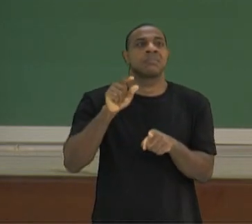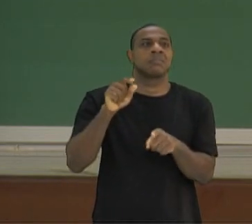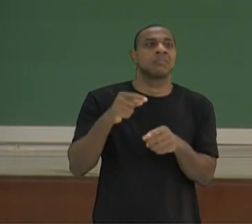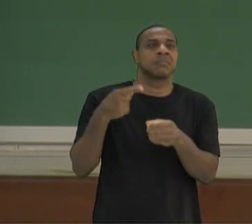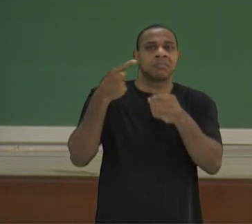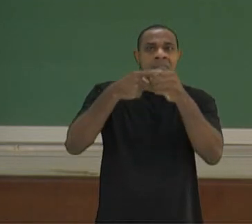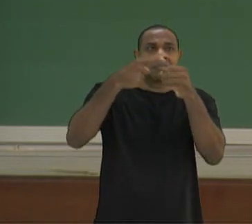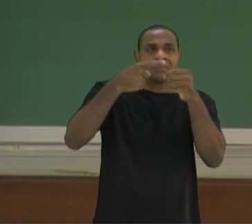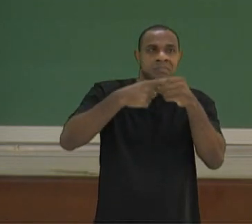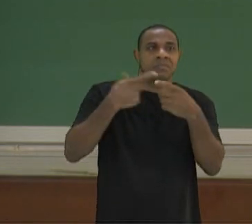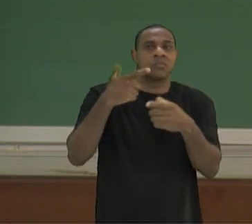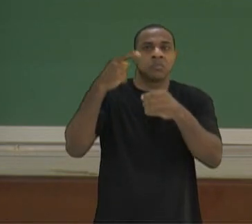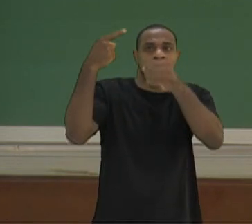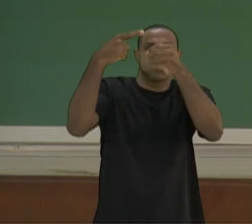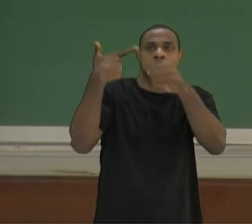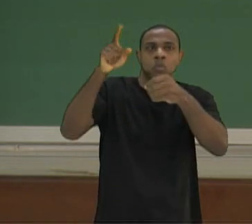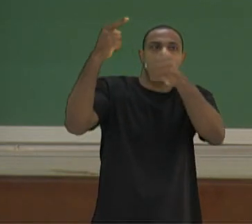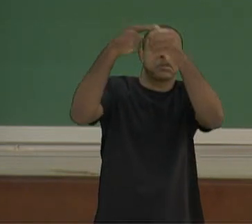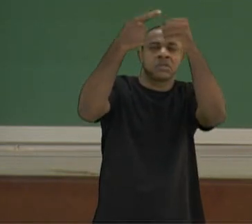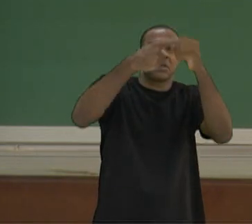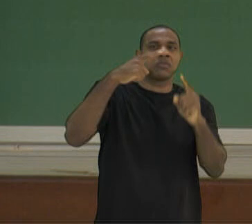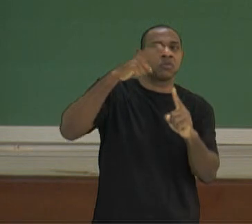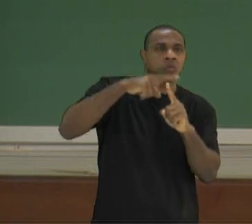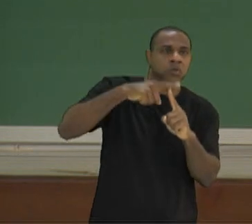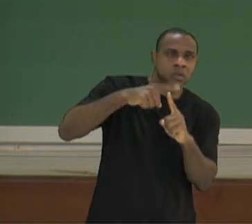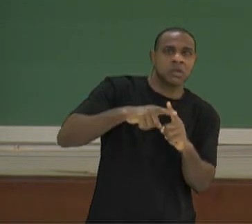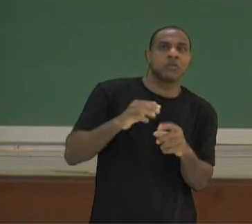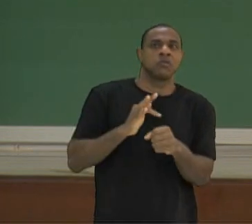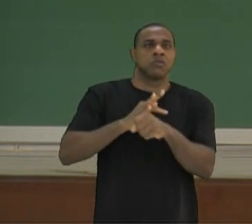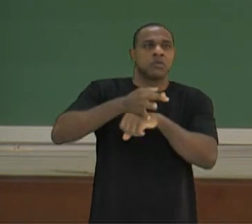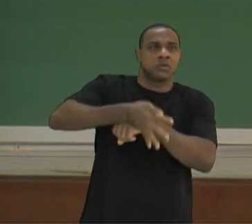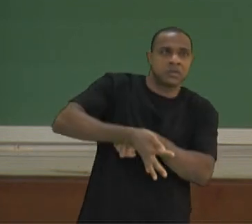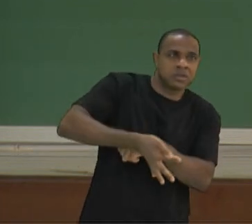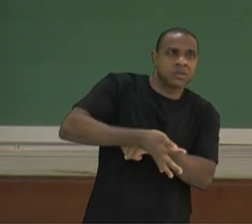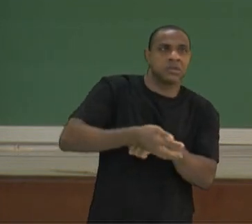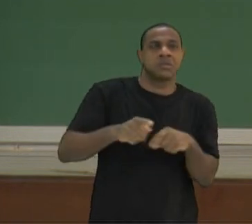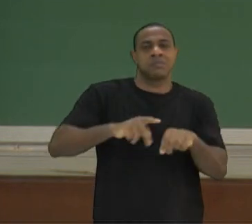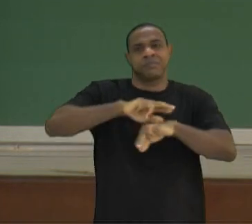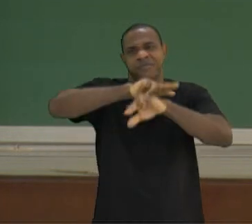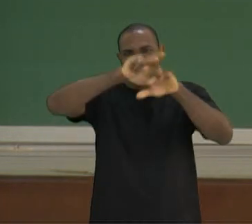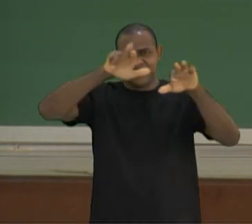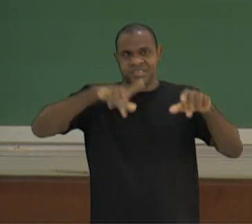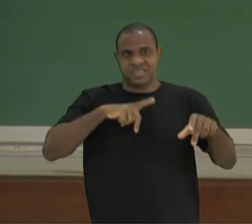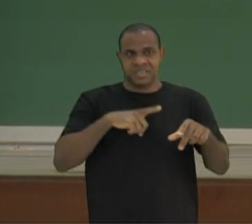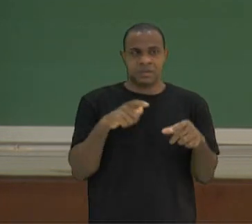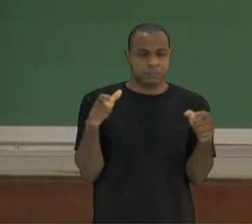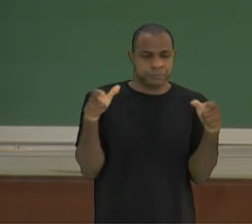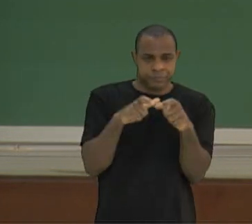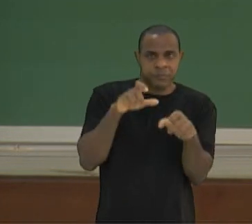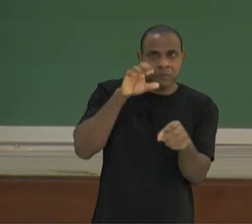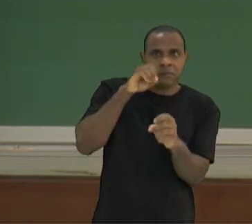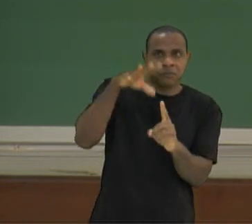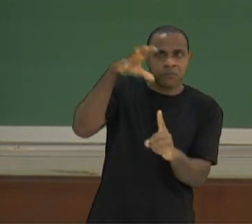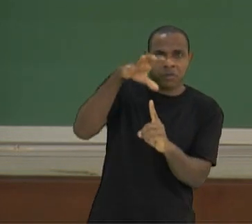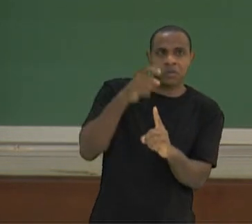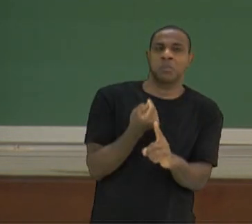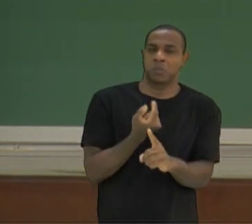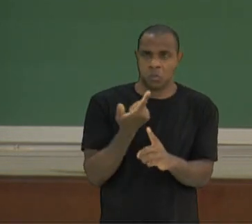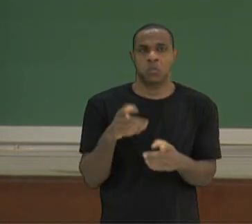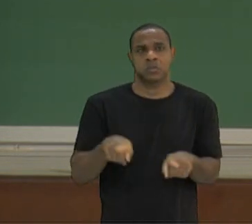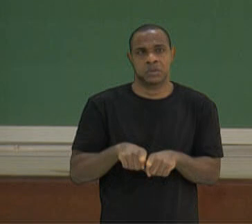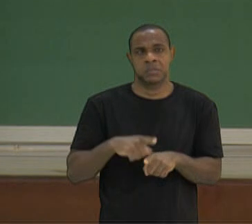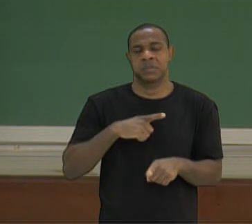exemplo, Paranavaí, Toledo, Foz do Iguaçu, que aí a influência é menor, mais ali nas cidades próximas de onde